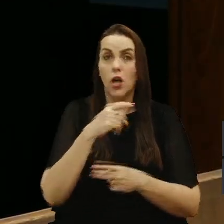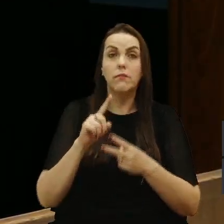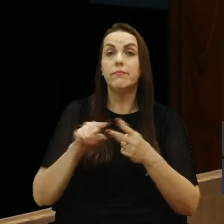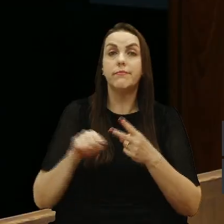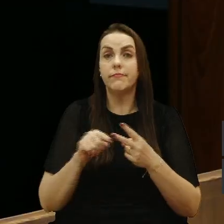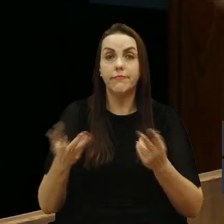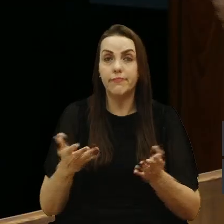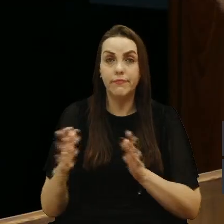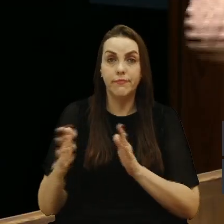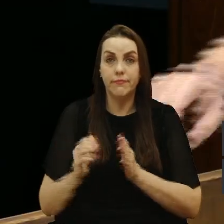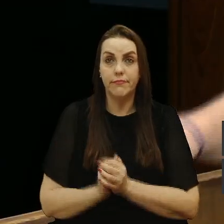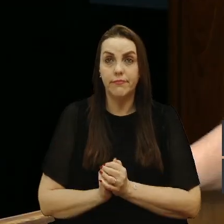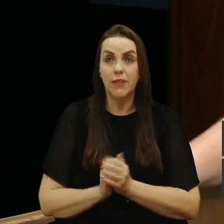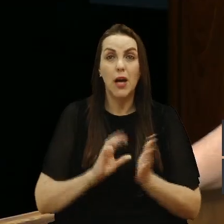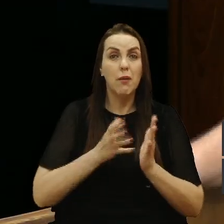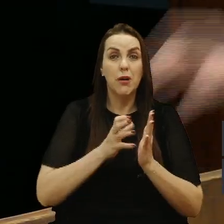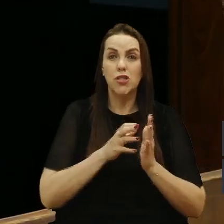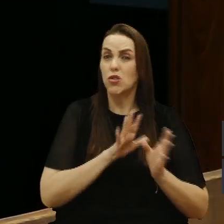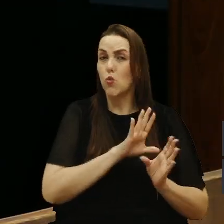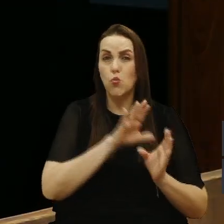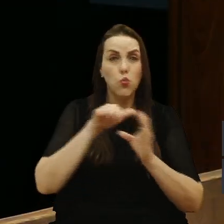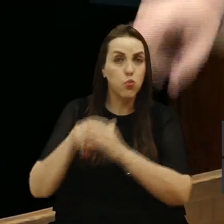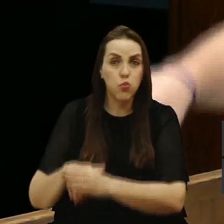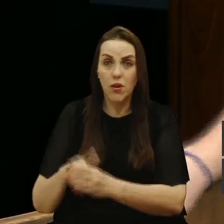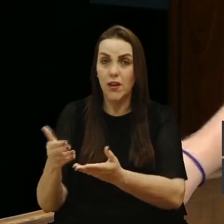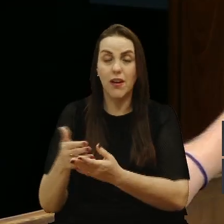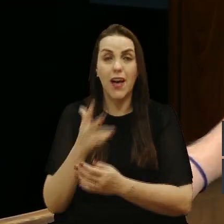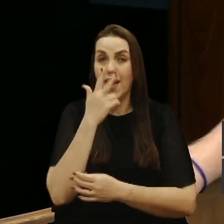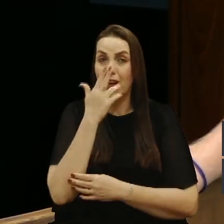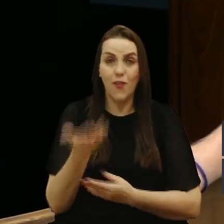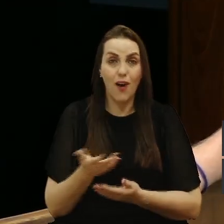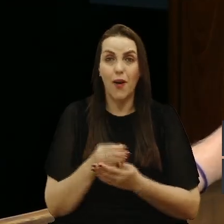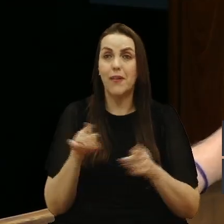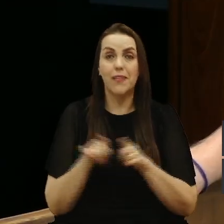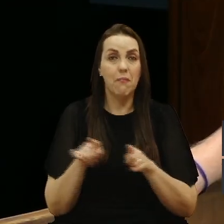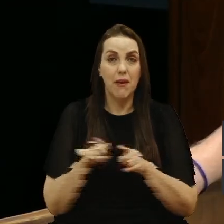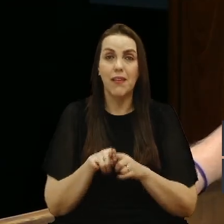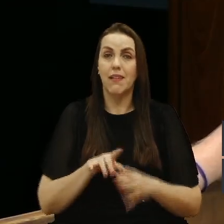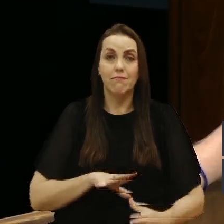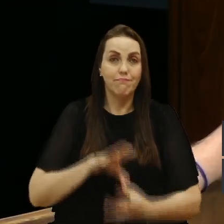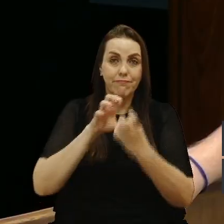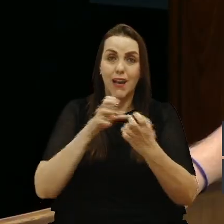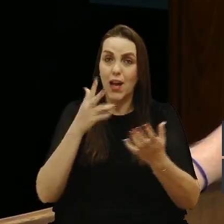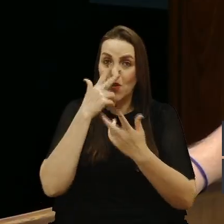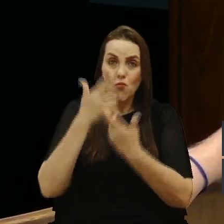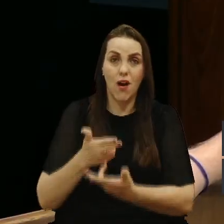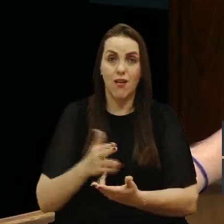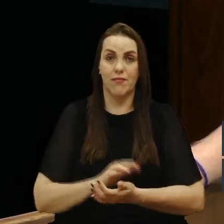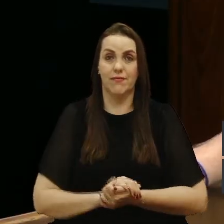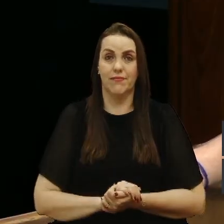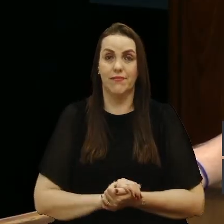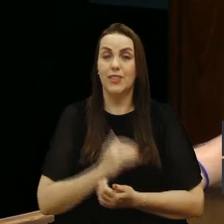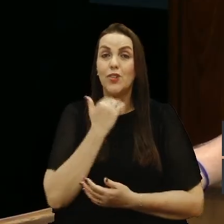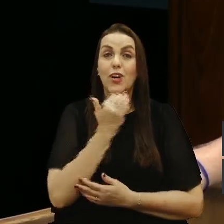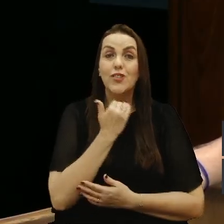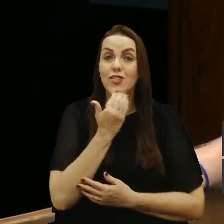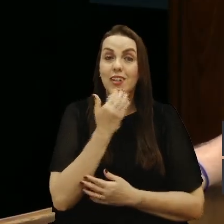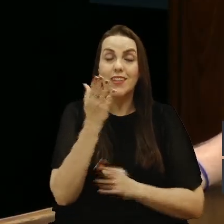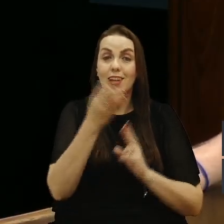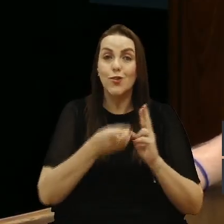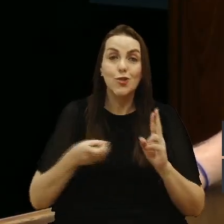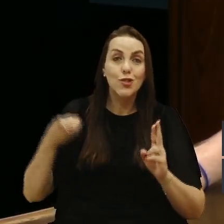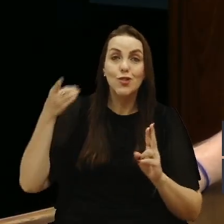a bancada do PL teria toda votado no Adiló. Ia estar fazendo oposição a ele agora igual está agora. O destino nos